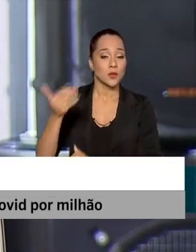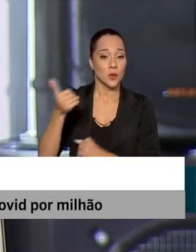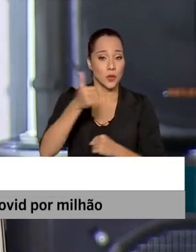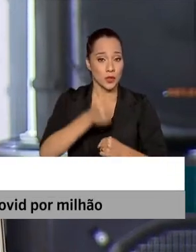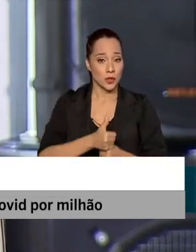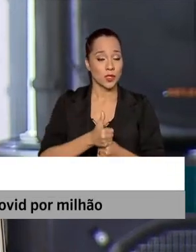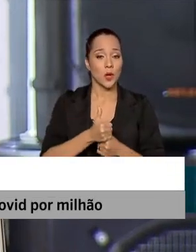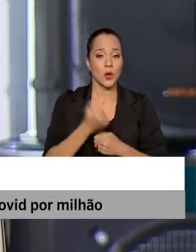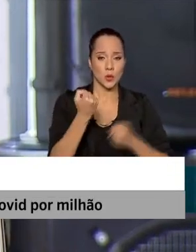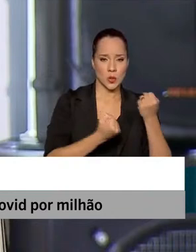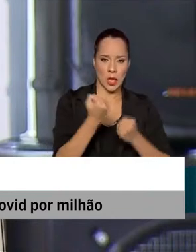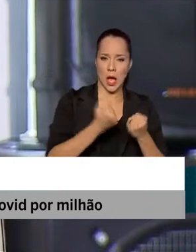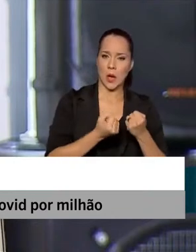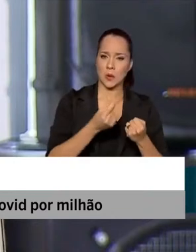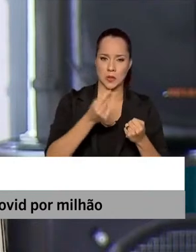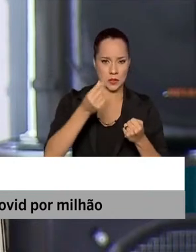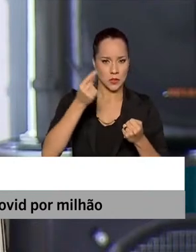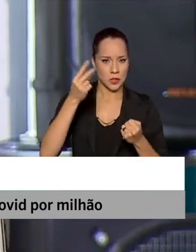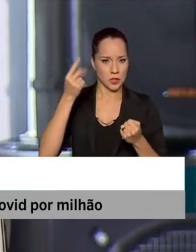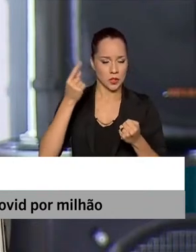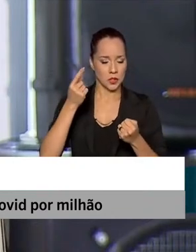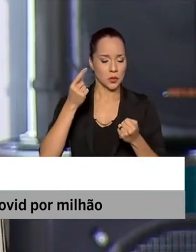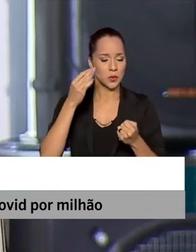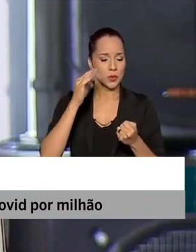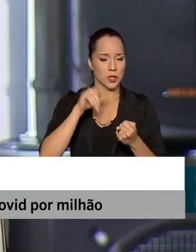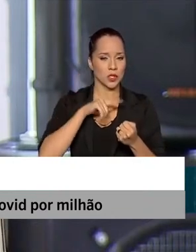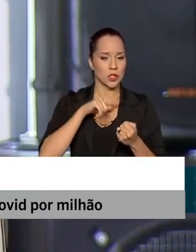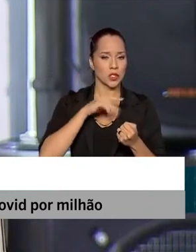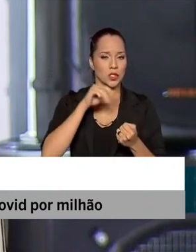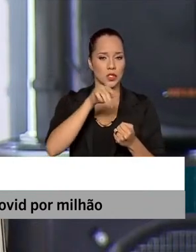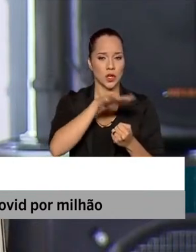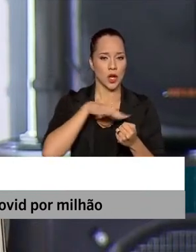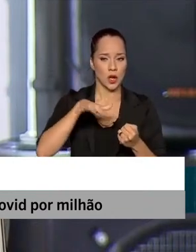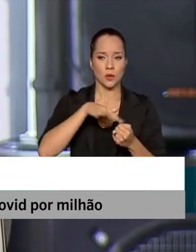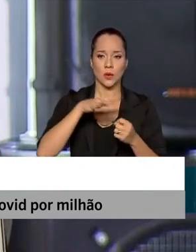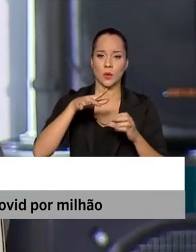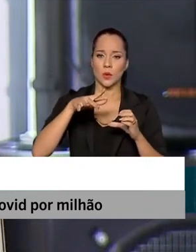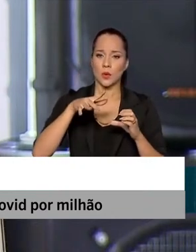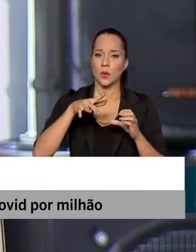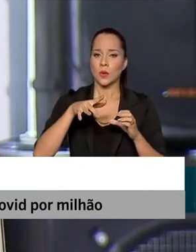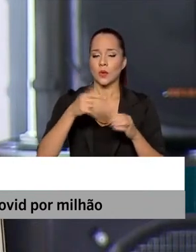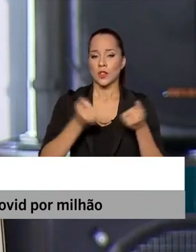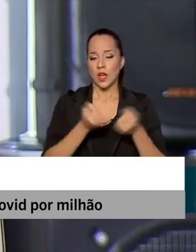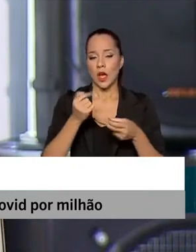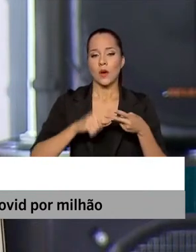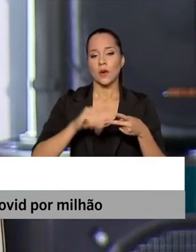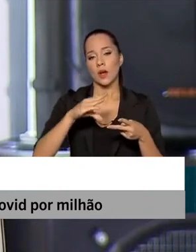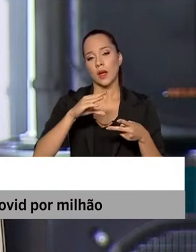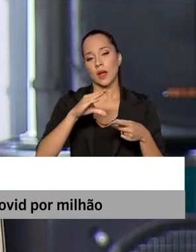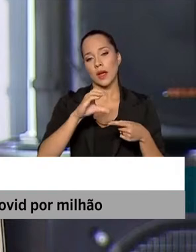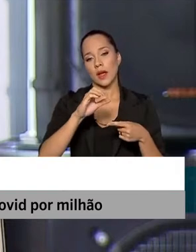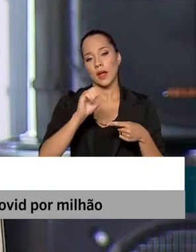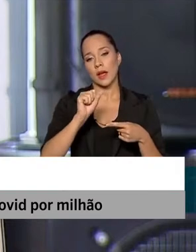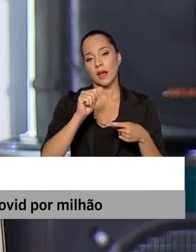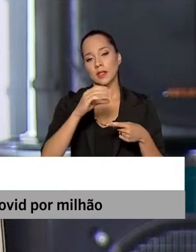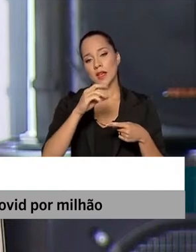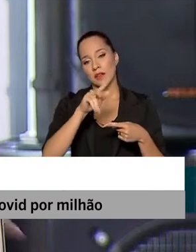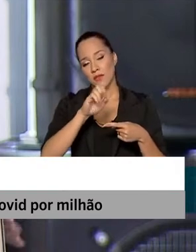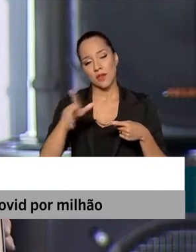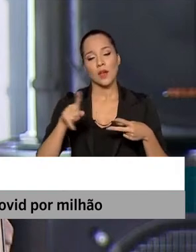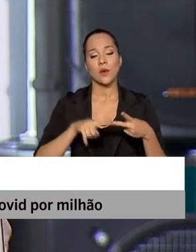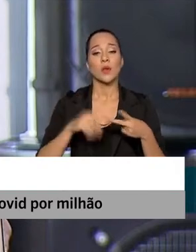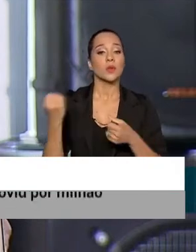substituição das viaturas blindadas de reconhecimento sobre rodas, Cascavel, das